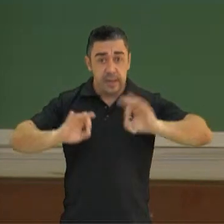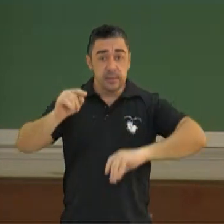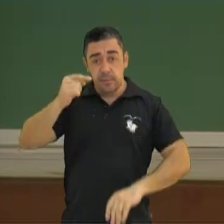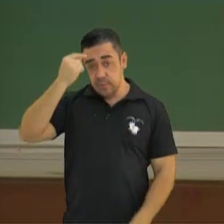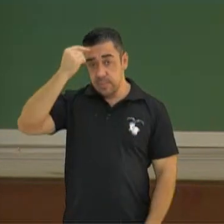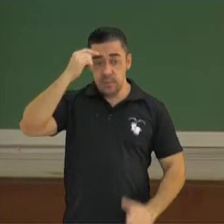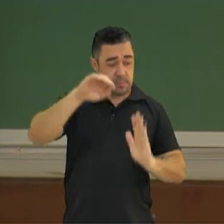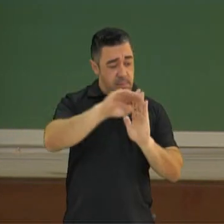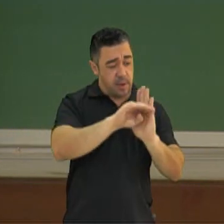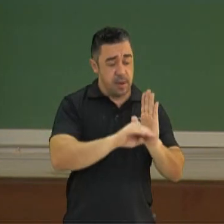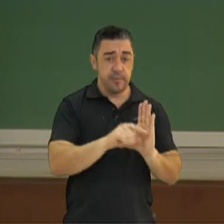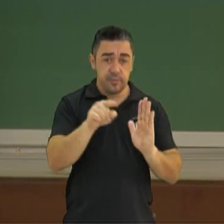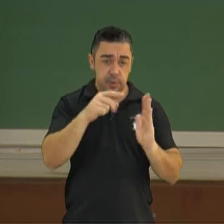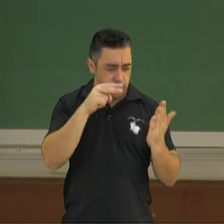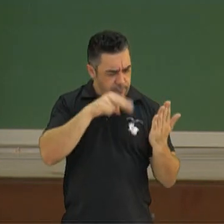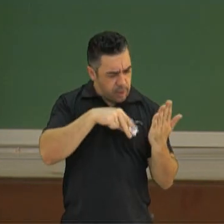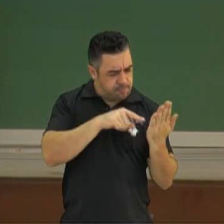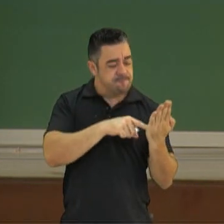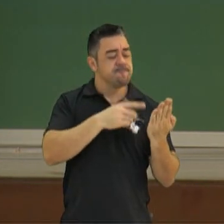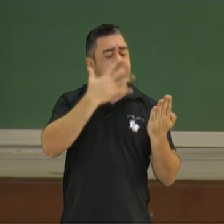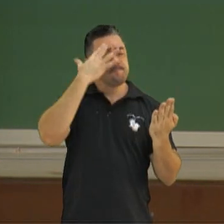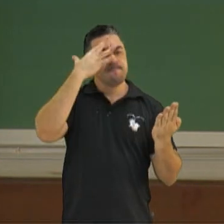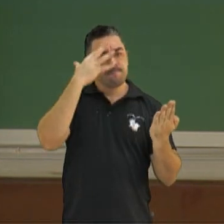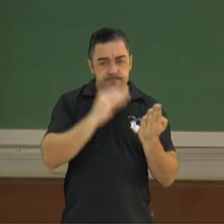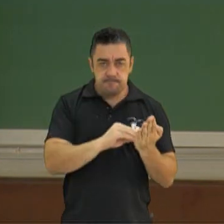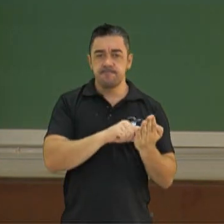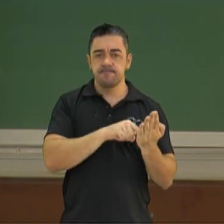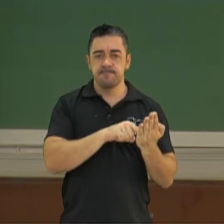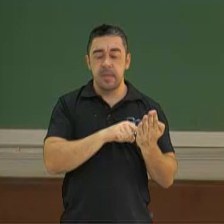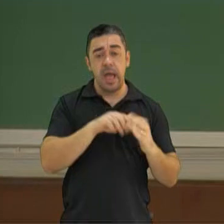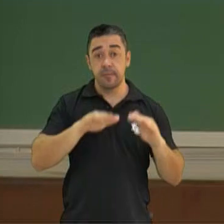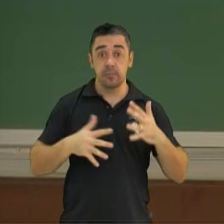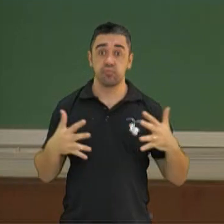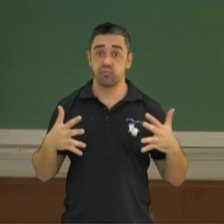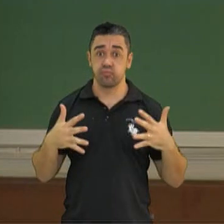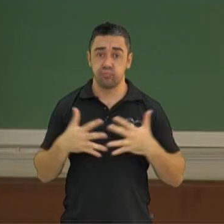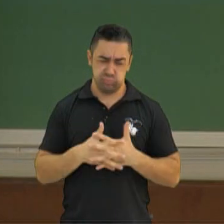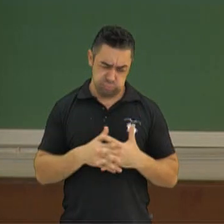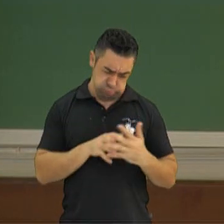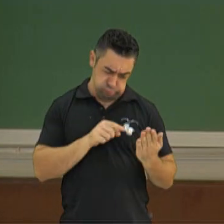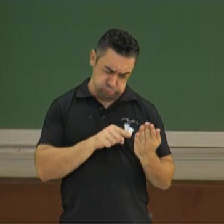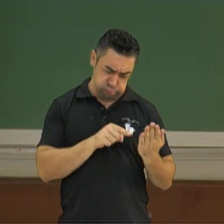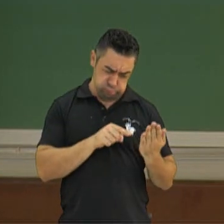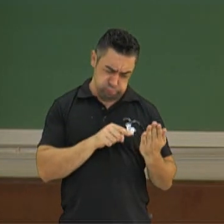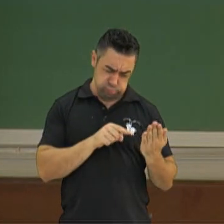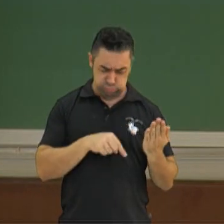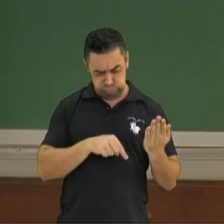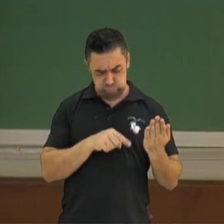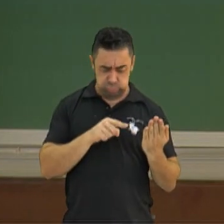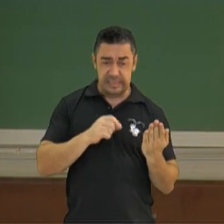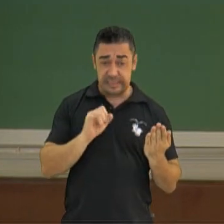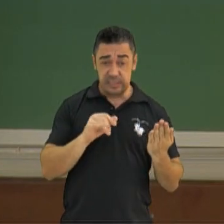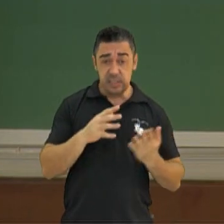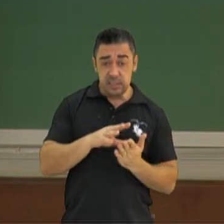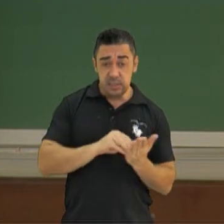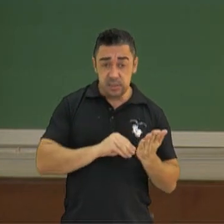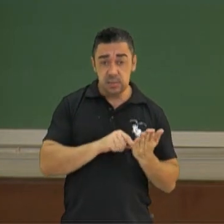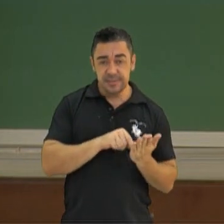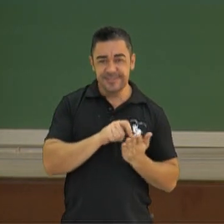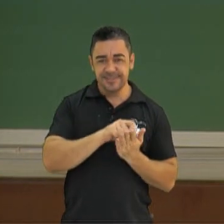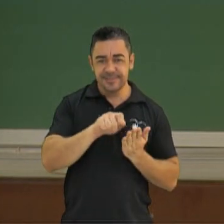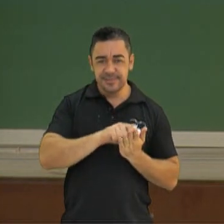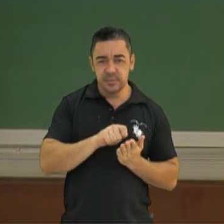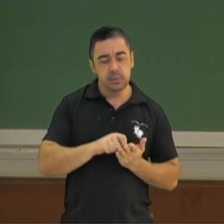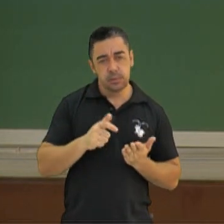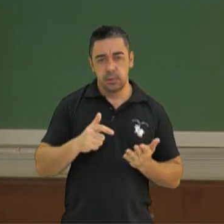assim que você possa ver no caderno, às vezes você se confunde por uma coisa simples, que se tivesse escrita, você